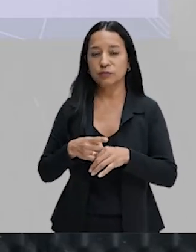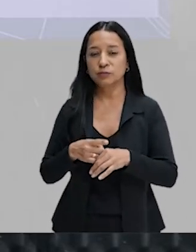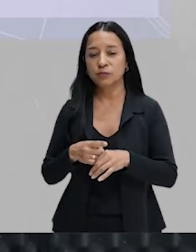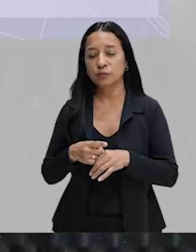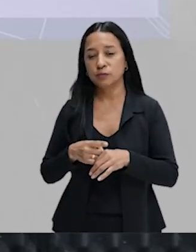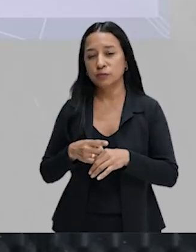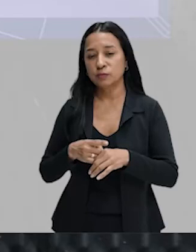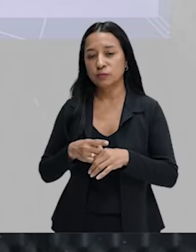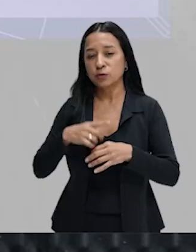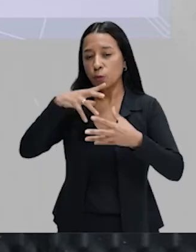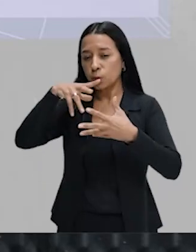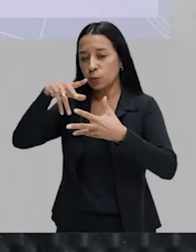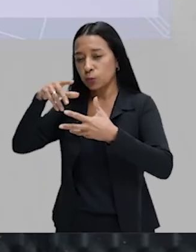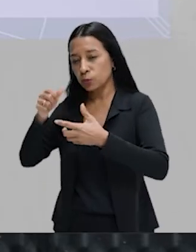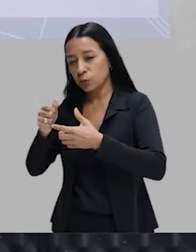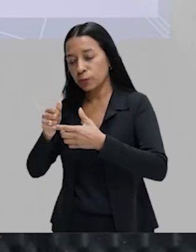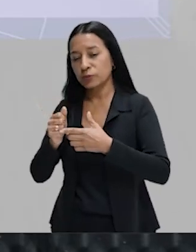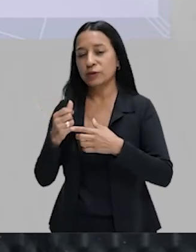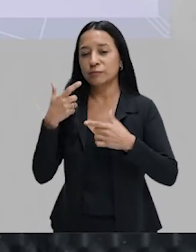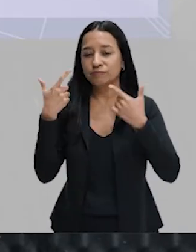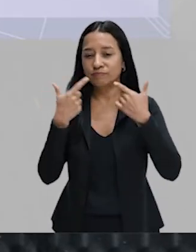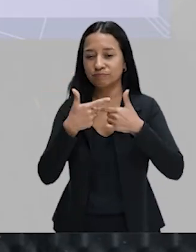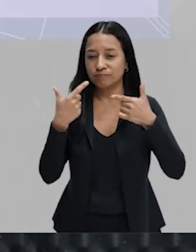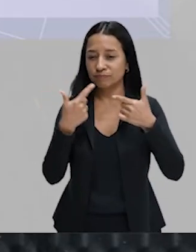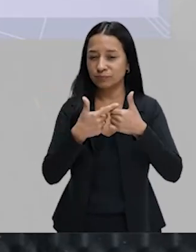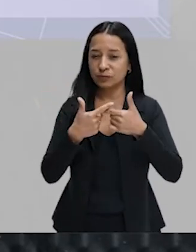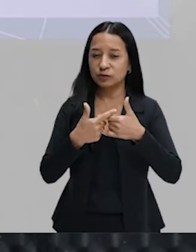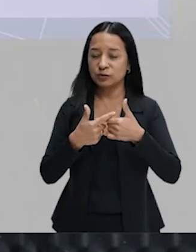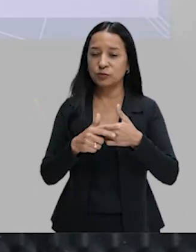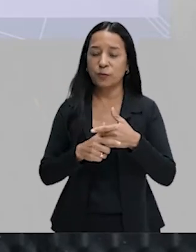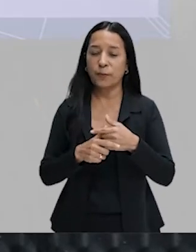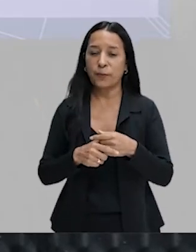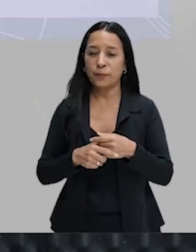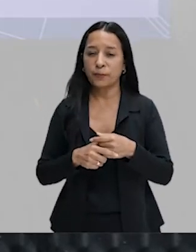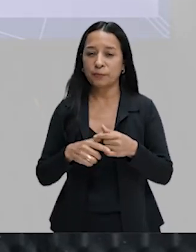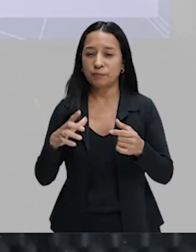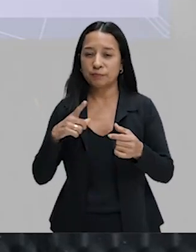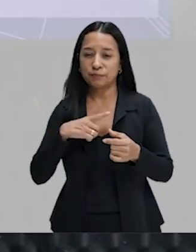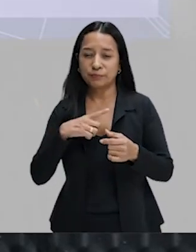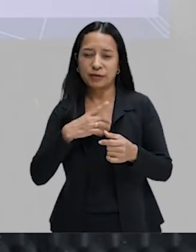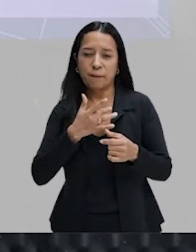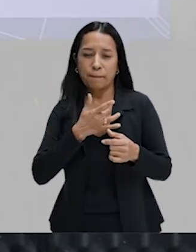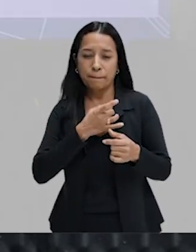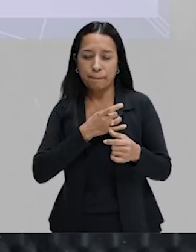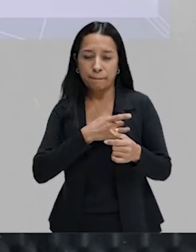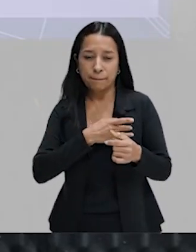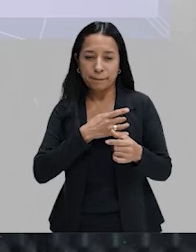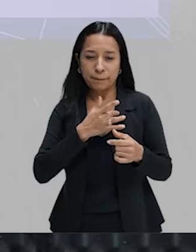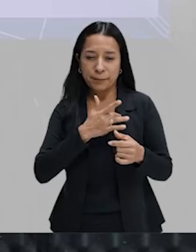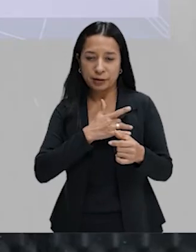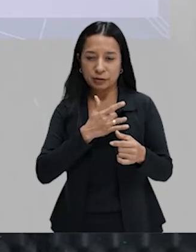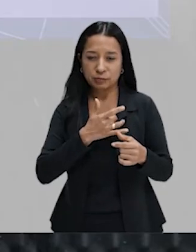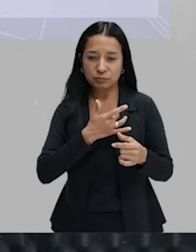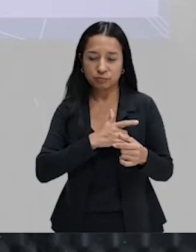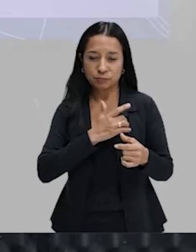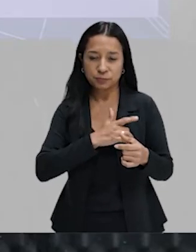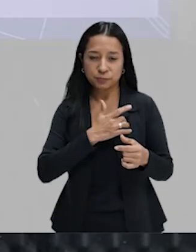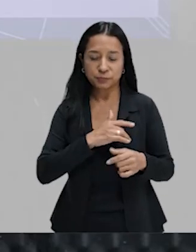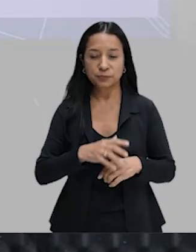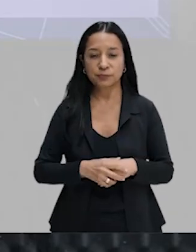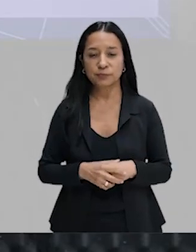a pena comutou. A demência ficou apenas obrigada a acompanhar o